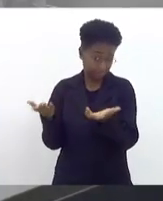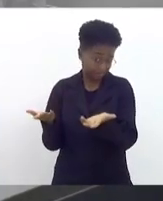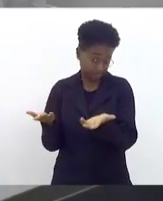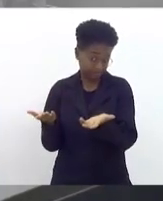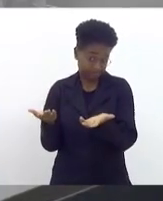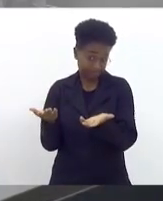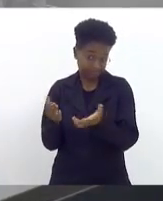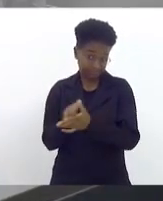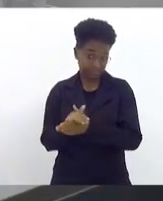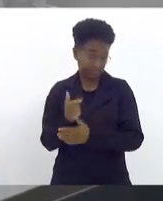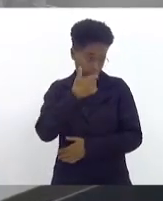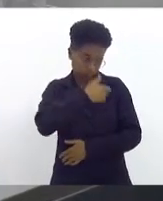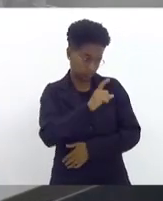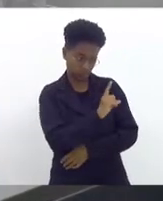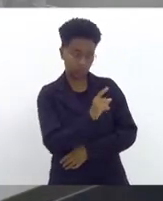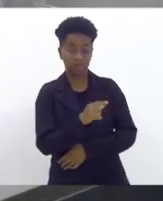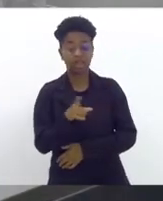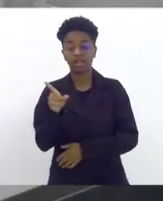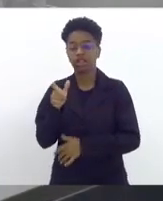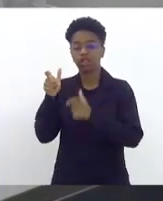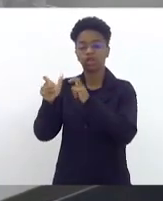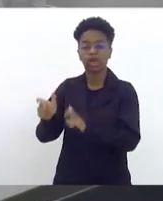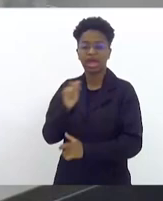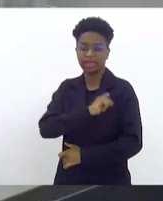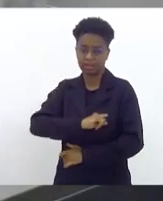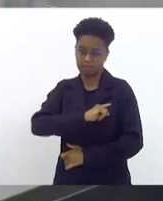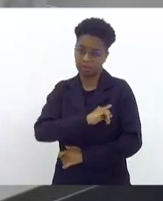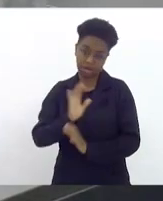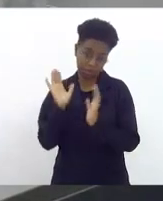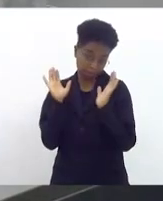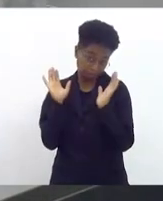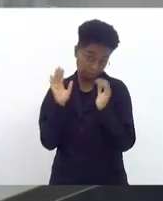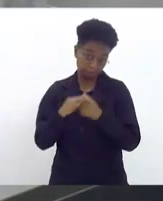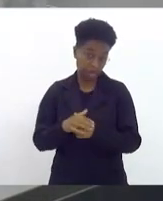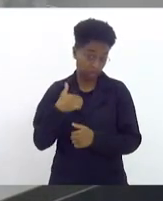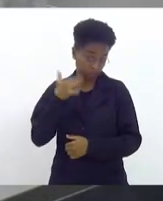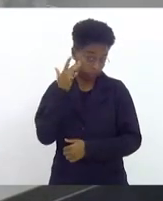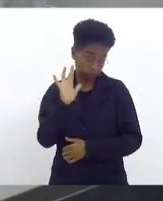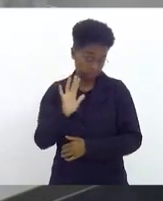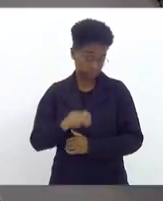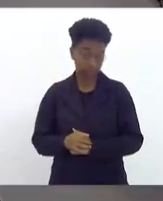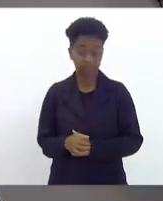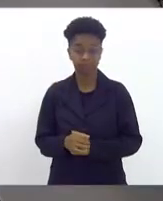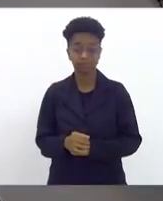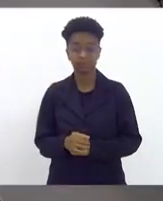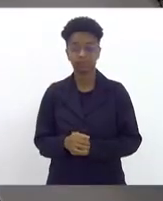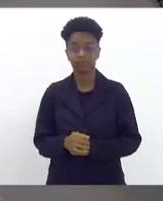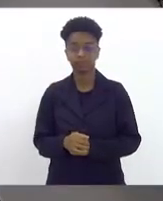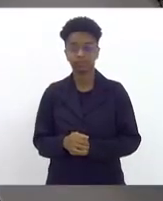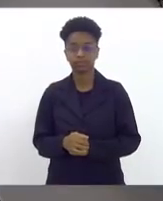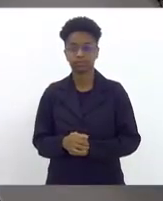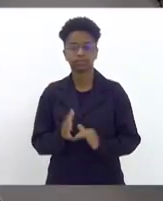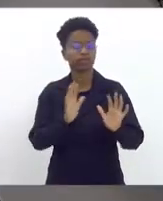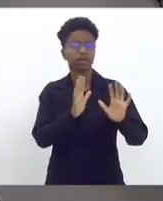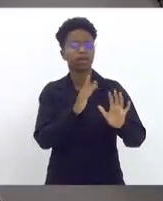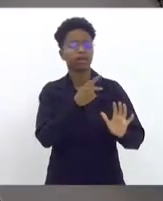lados lá das Veredas de Itaboraí e região eu não sei mas brincadeira